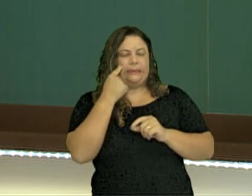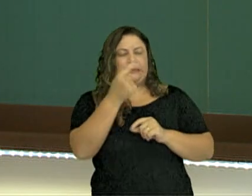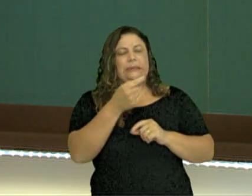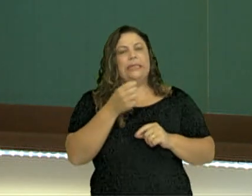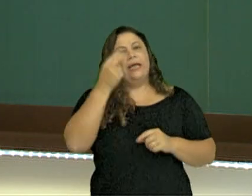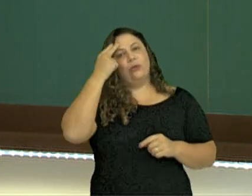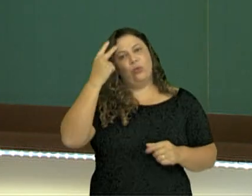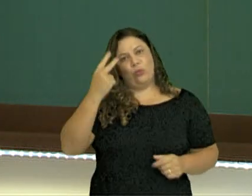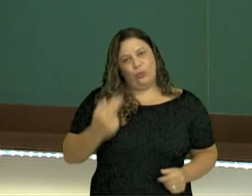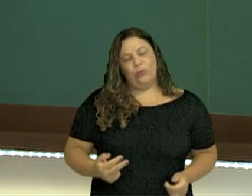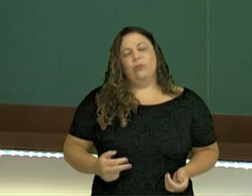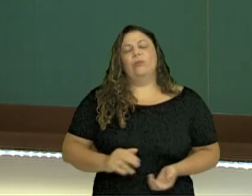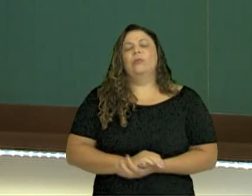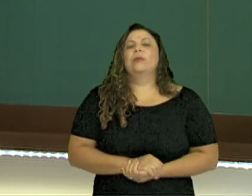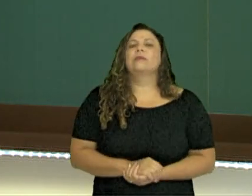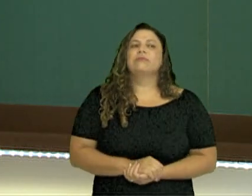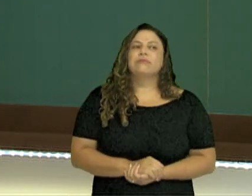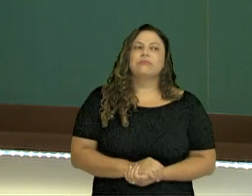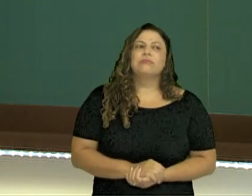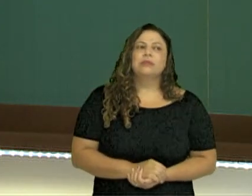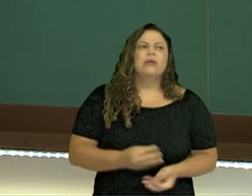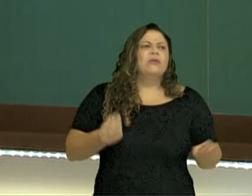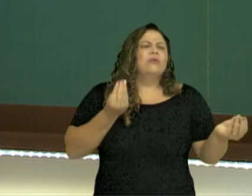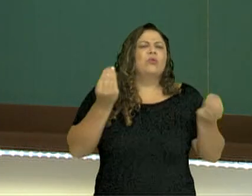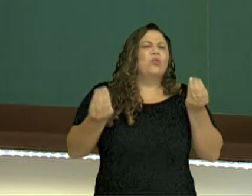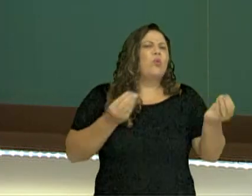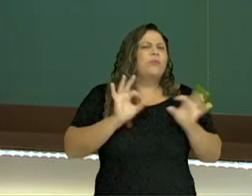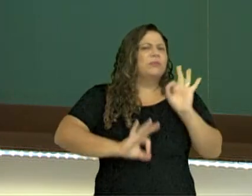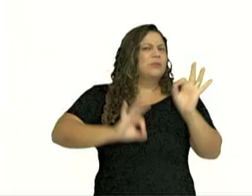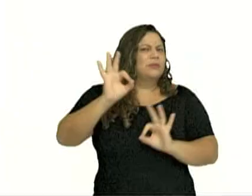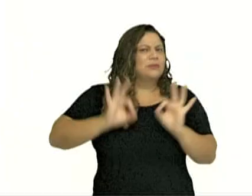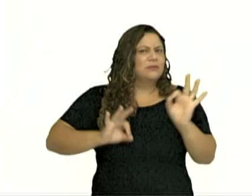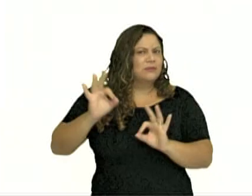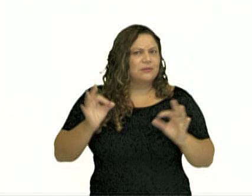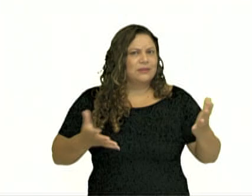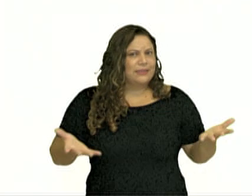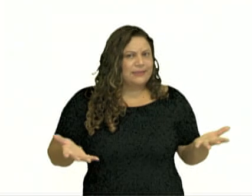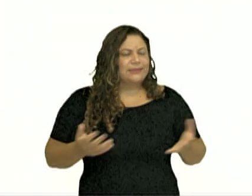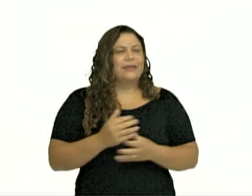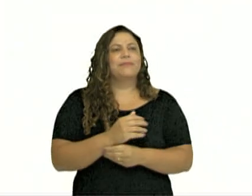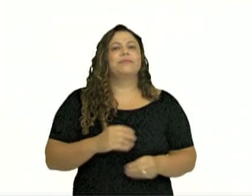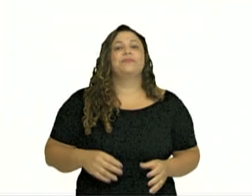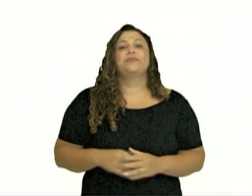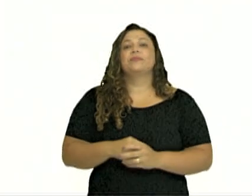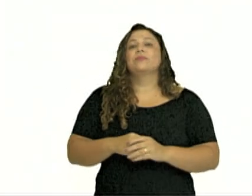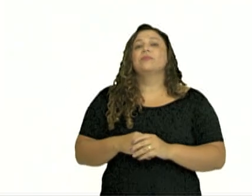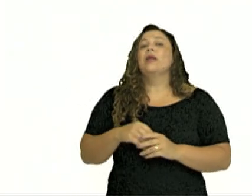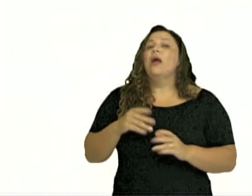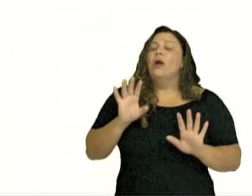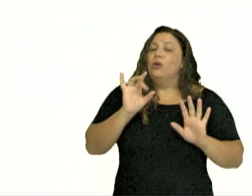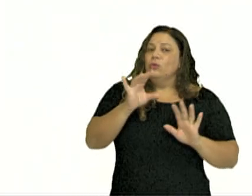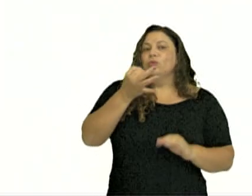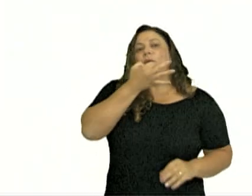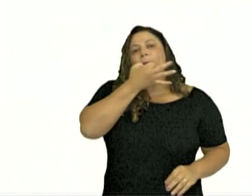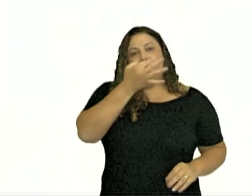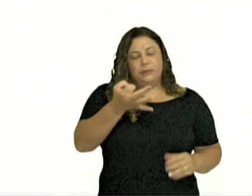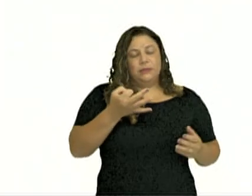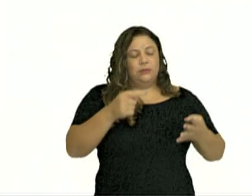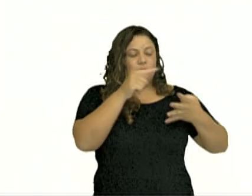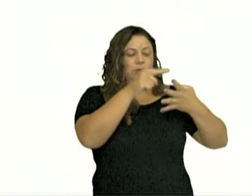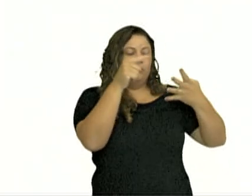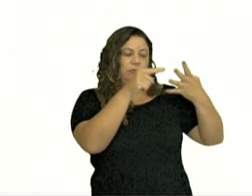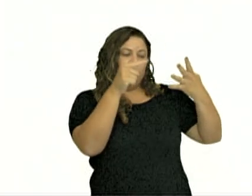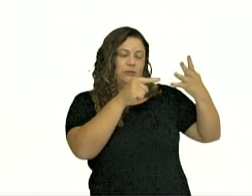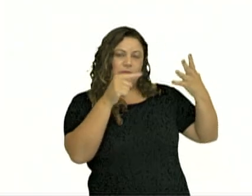normal no nosso dia a dia. Então, como é que a gente pode se organizar? Nós vamos sugerir aqui para vocês 4 passos para essa